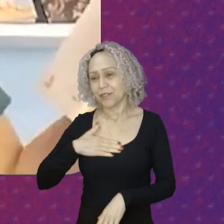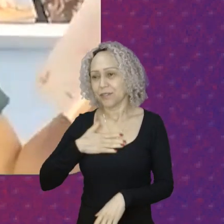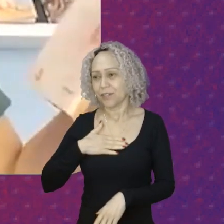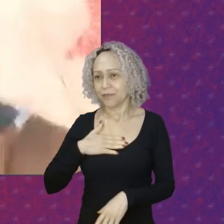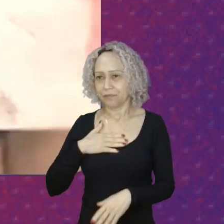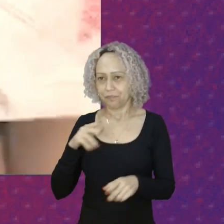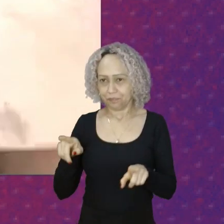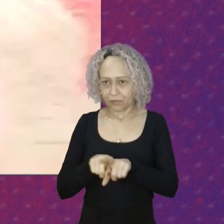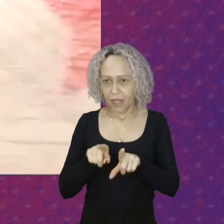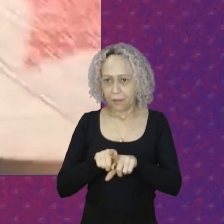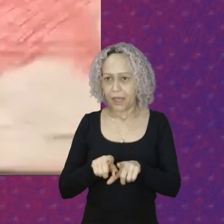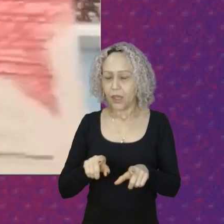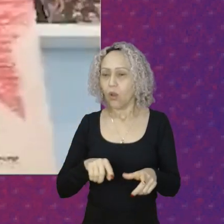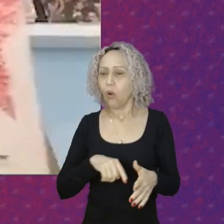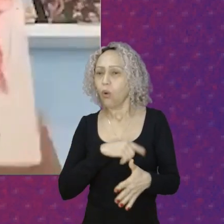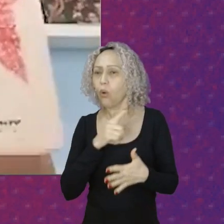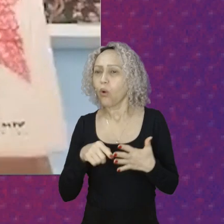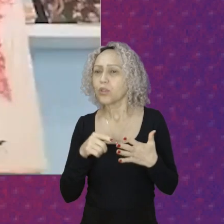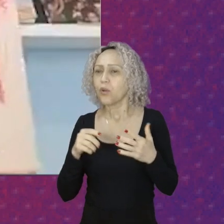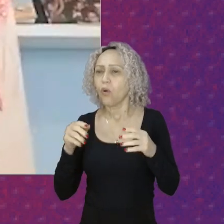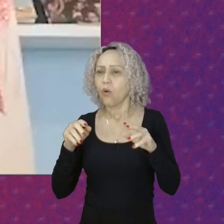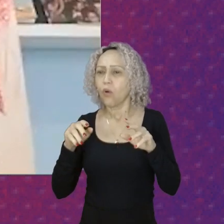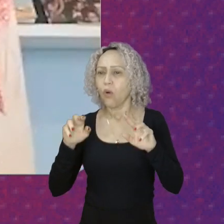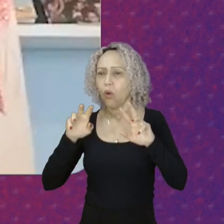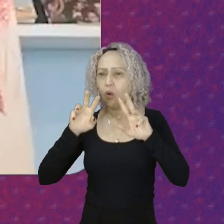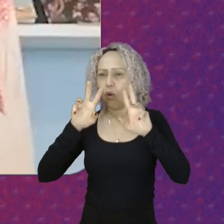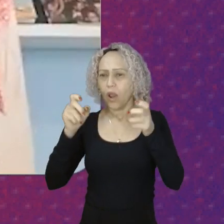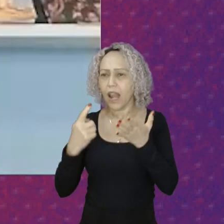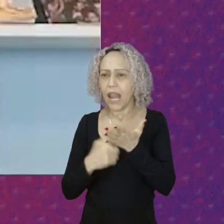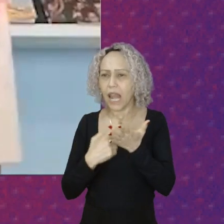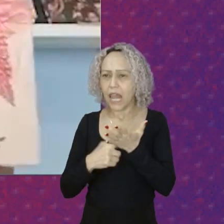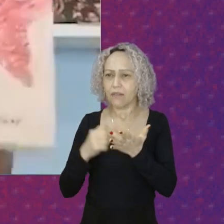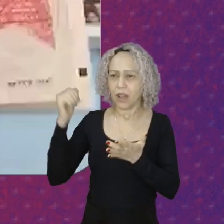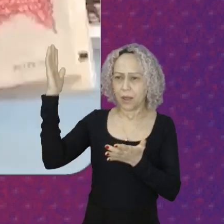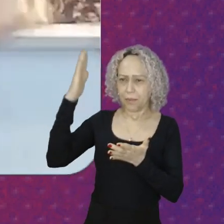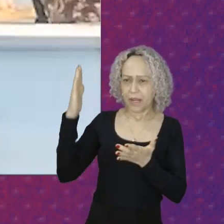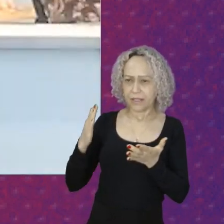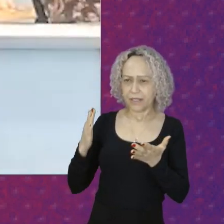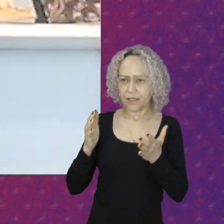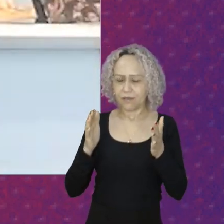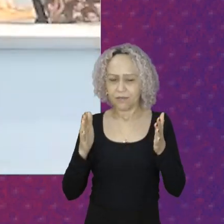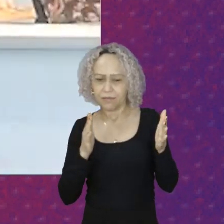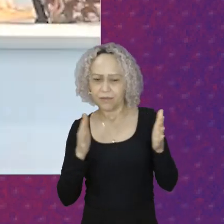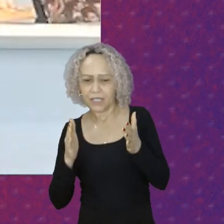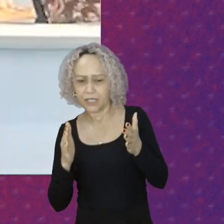é Brasil entre o Passado e o Futuro. Recomendo fortemente a leitura deste livro.